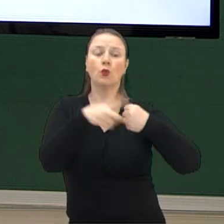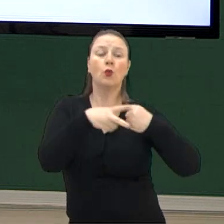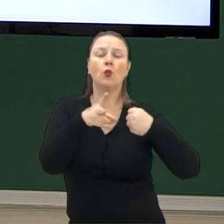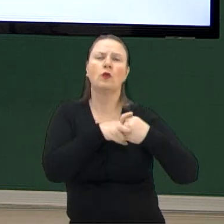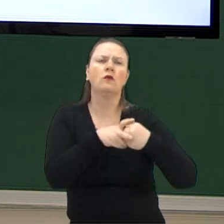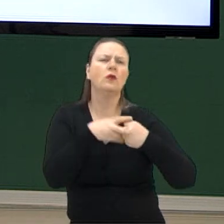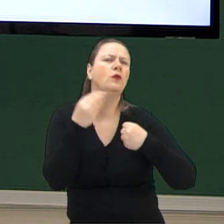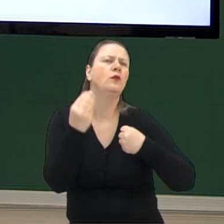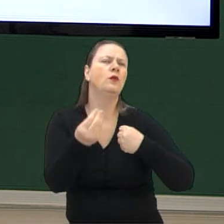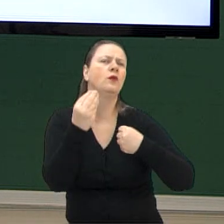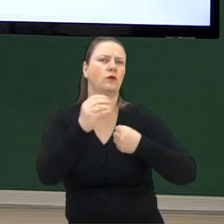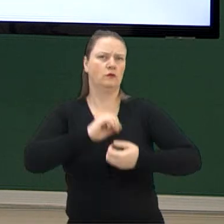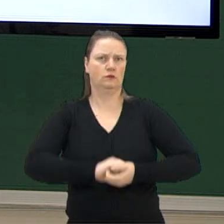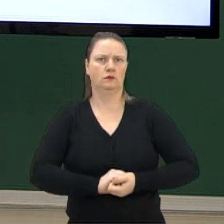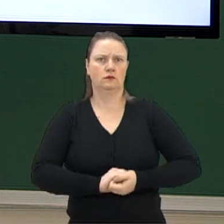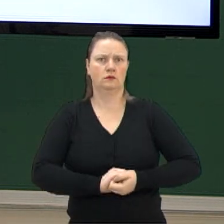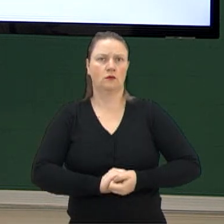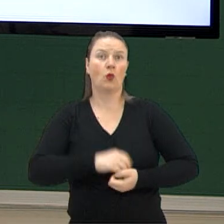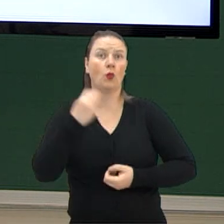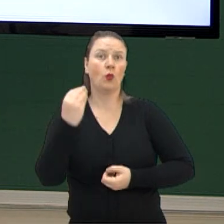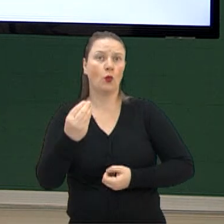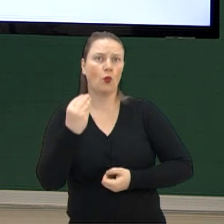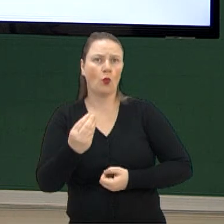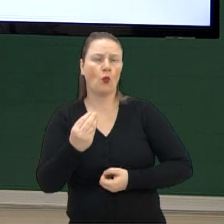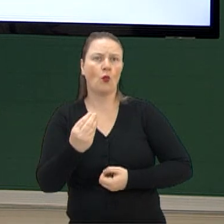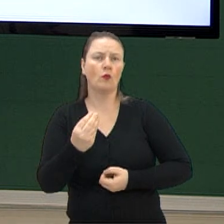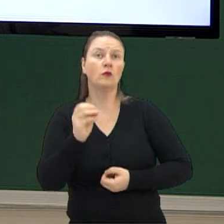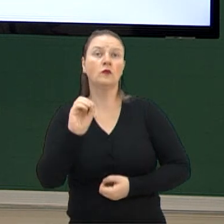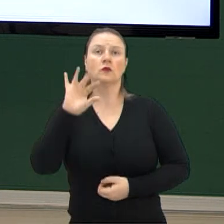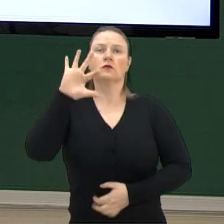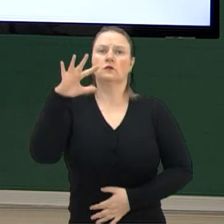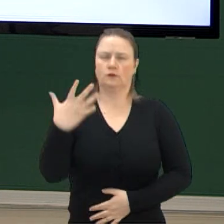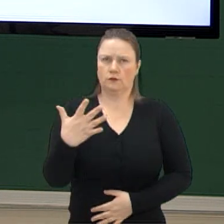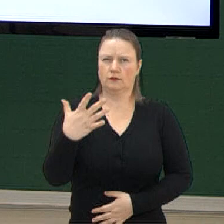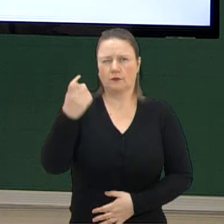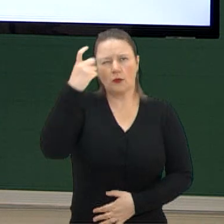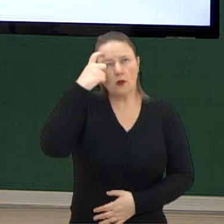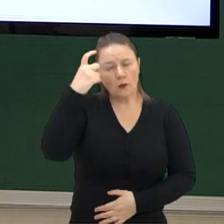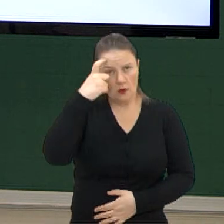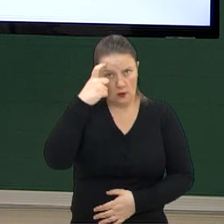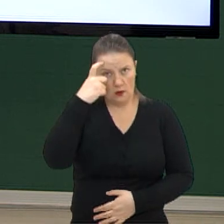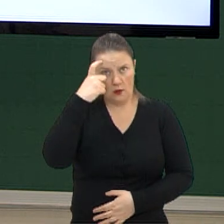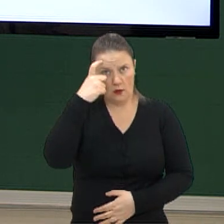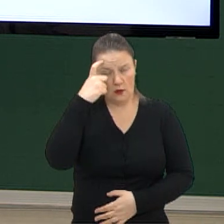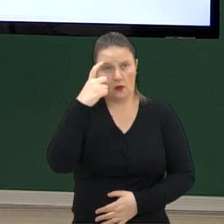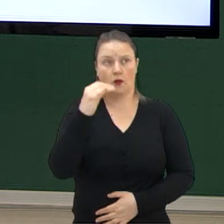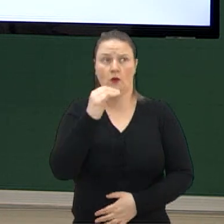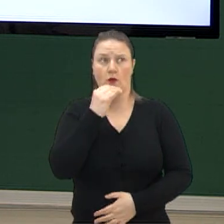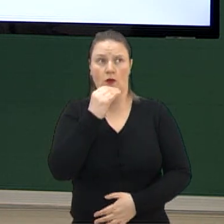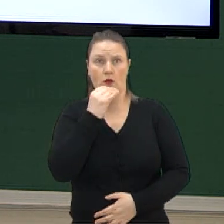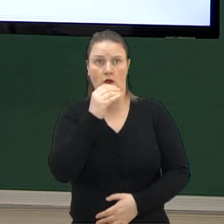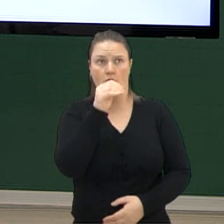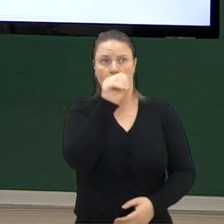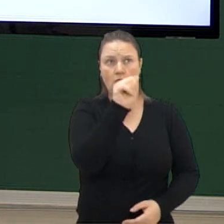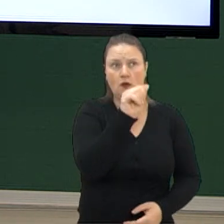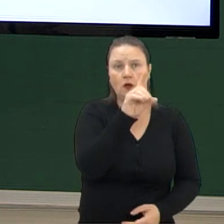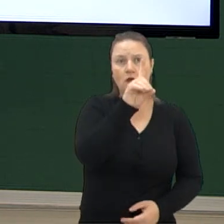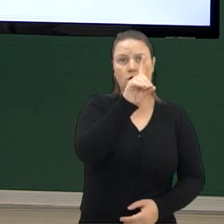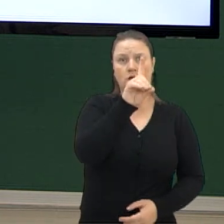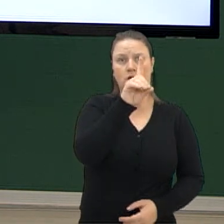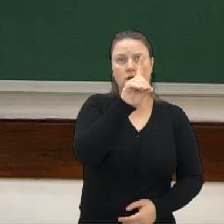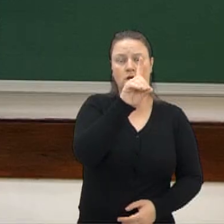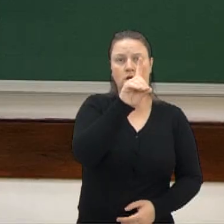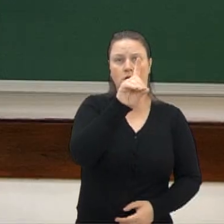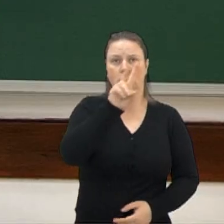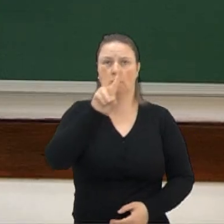quais circunstâncias as ações verbais elas vão acontecer? Pensem bem, ó, o ad e o verbo. O